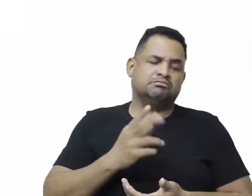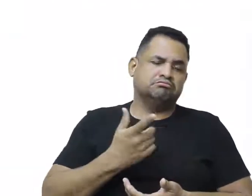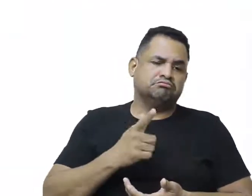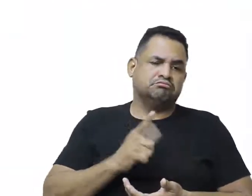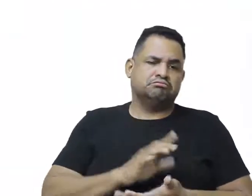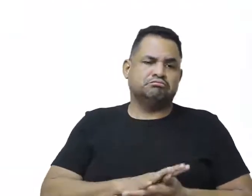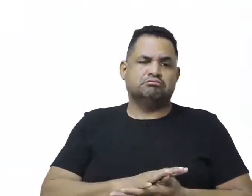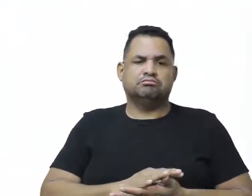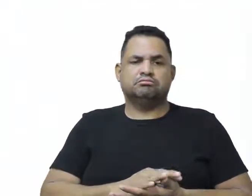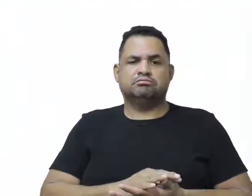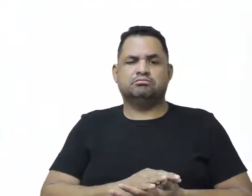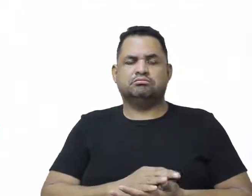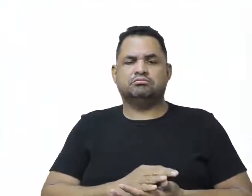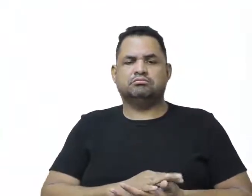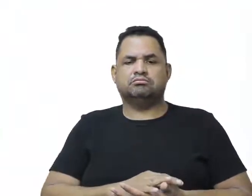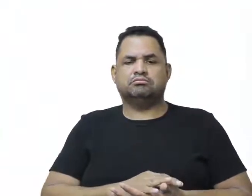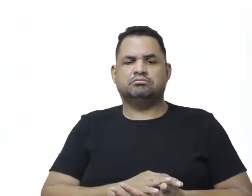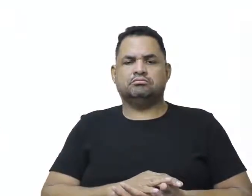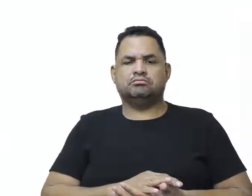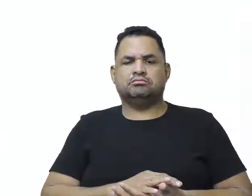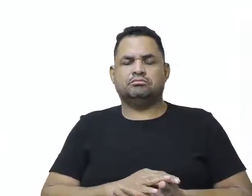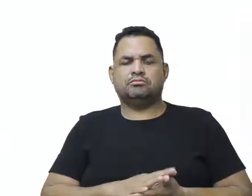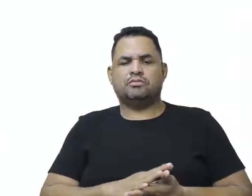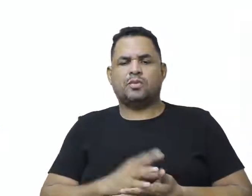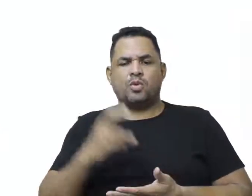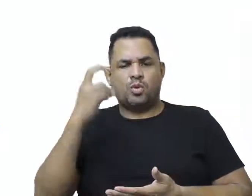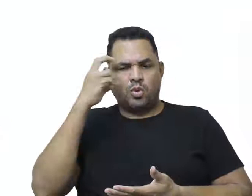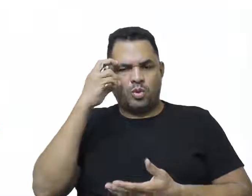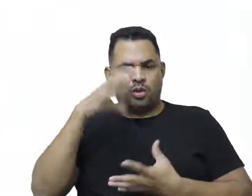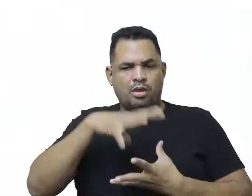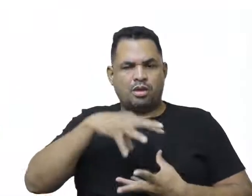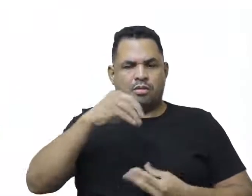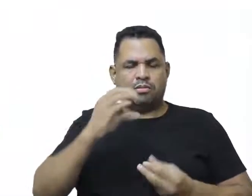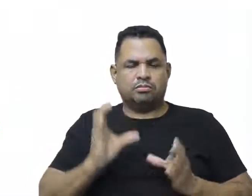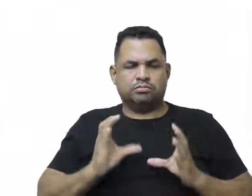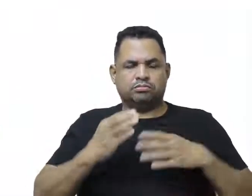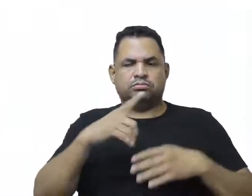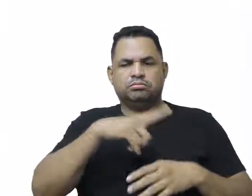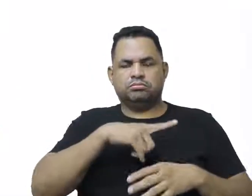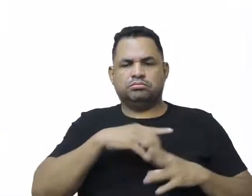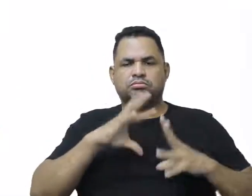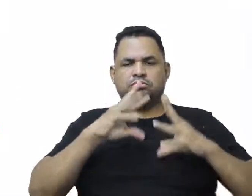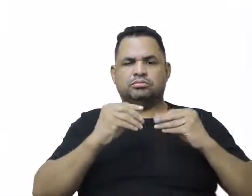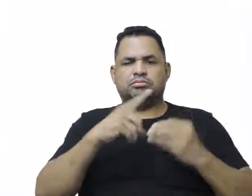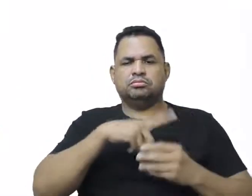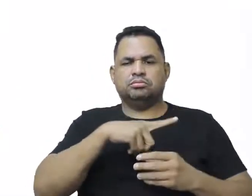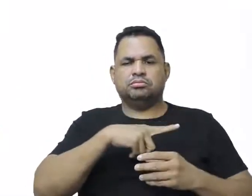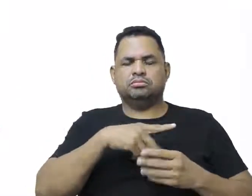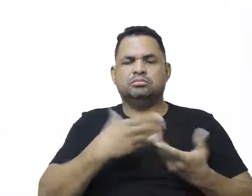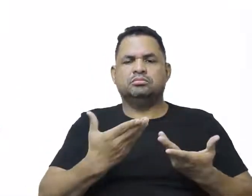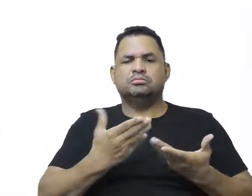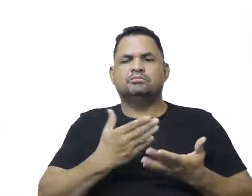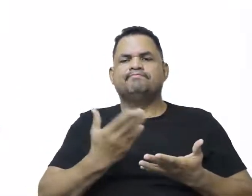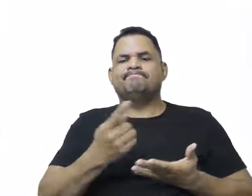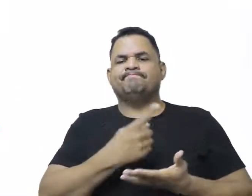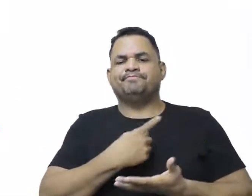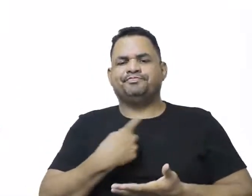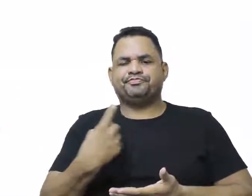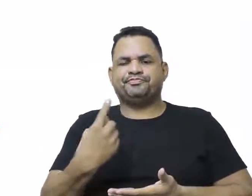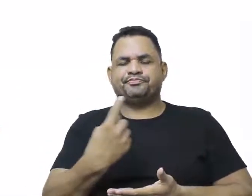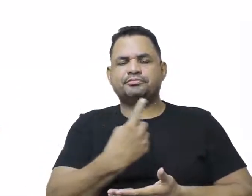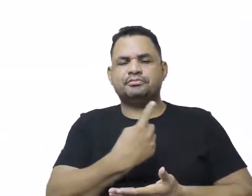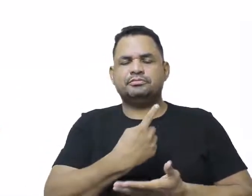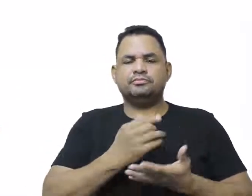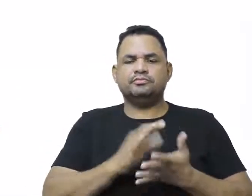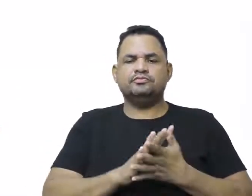quem não tem culto a cultura alma coletiva parte do princípio que todos nós temos todo mundo tem cultura porque essa